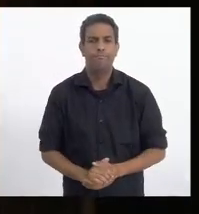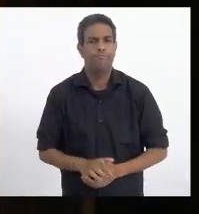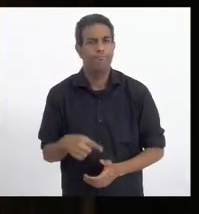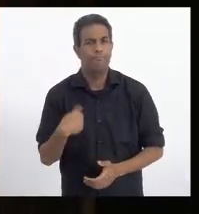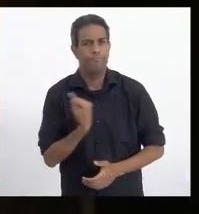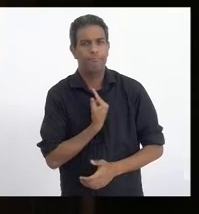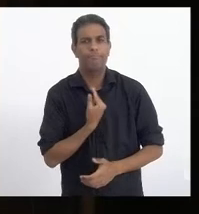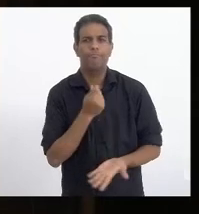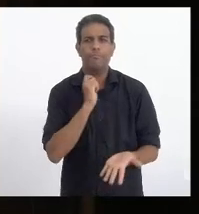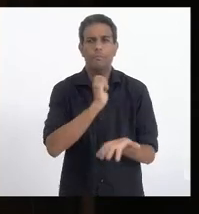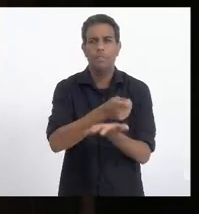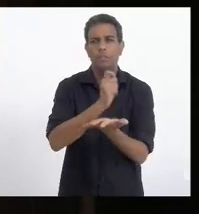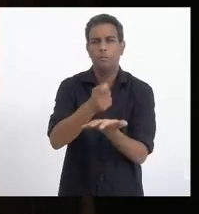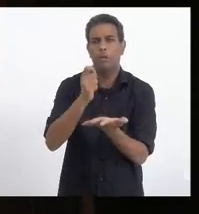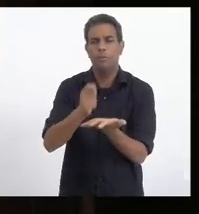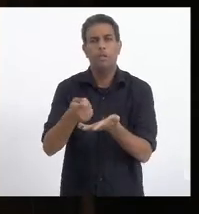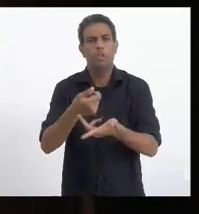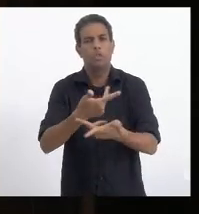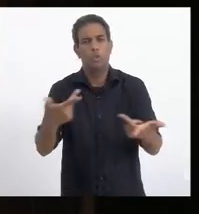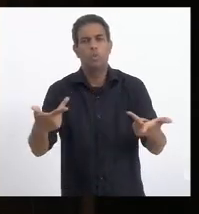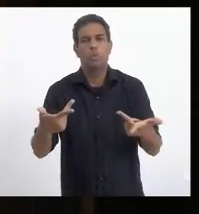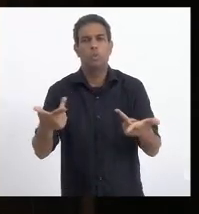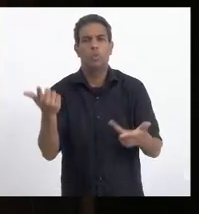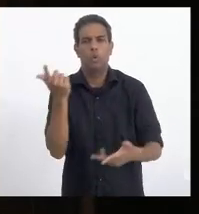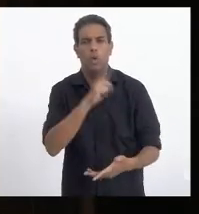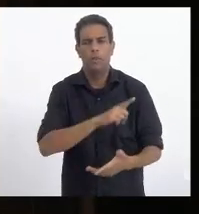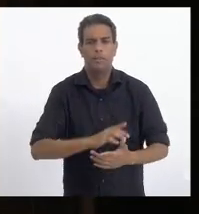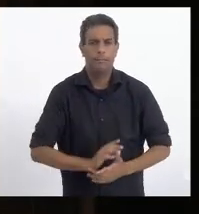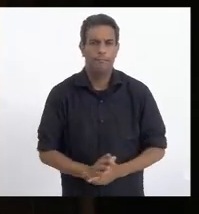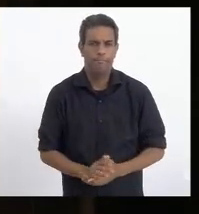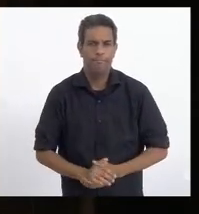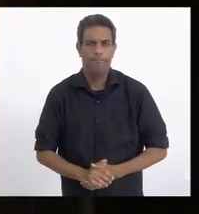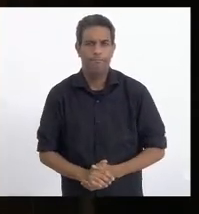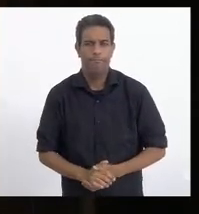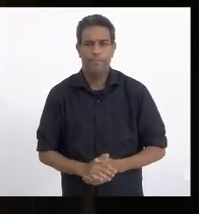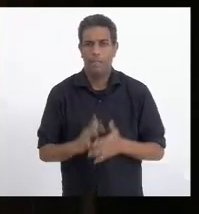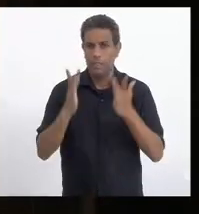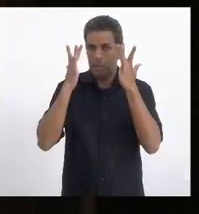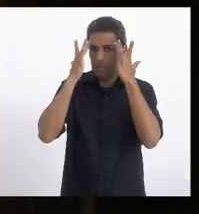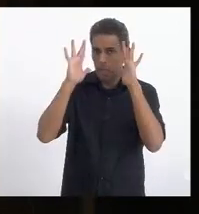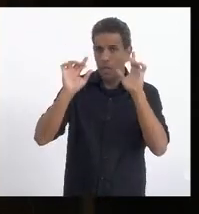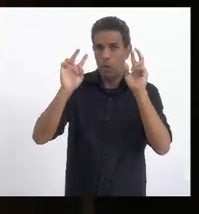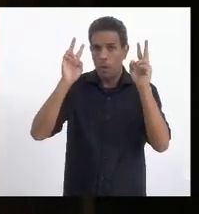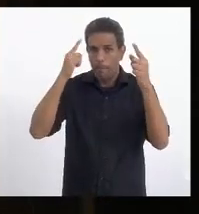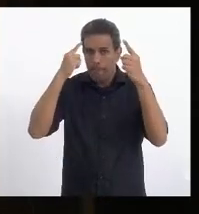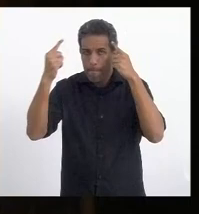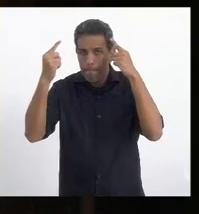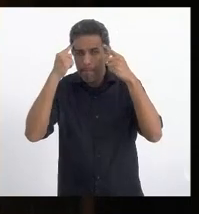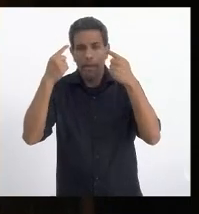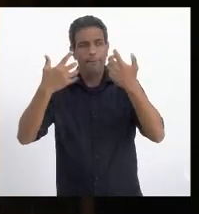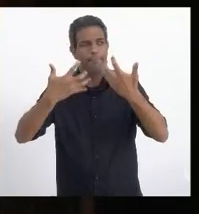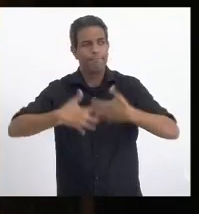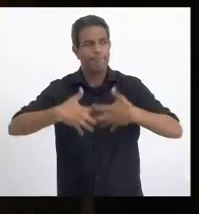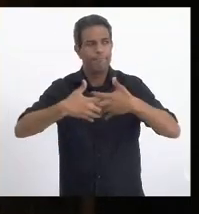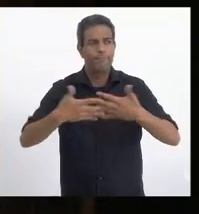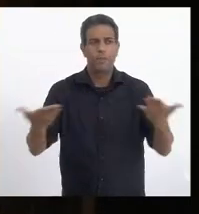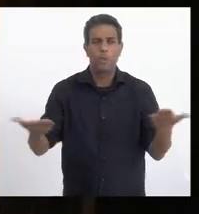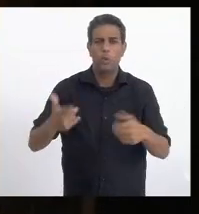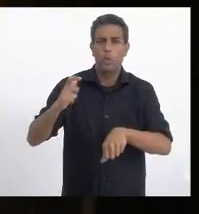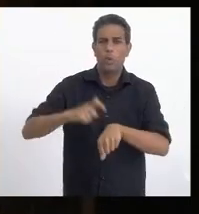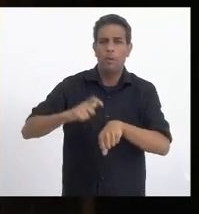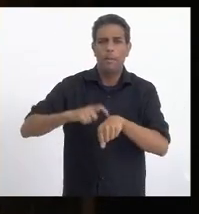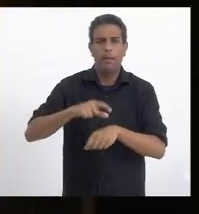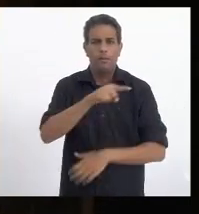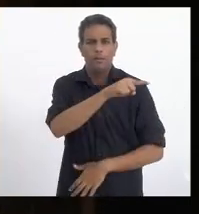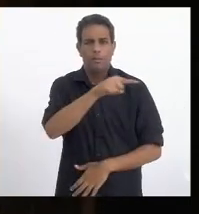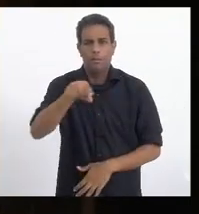eles gostei aos seus próprios porque eles contribuem para isso então não sei se é o caso de se pensar realmente agora eu penso que